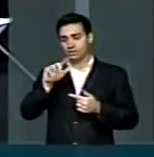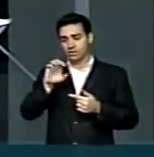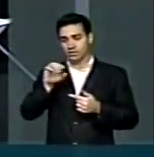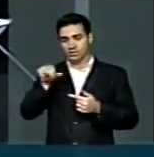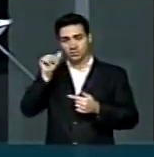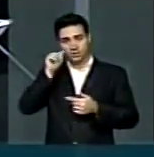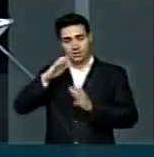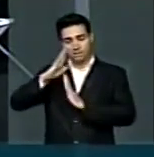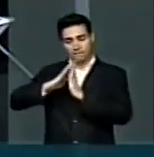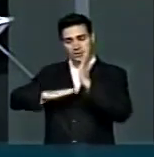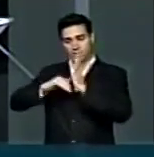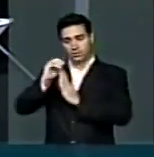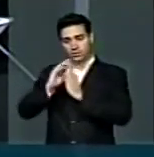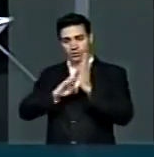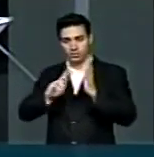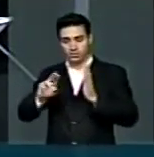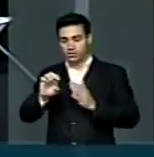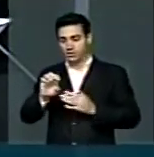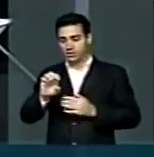ceramista Edith